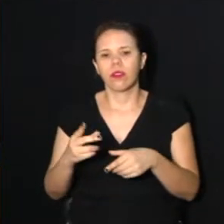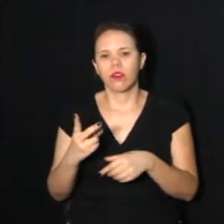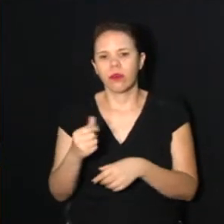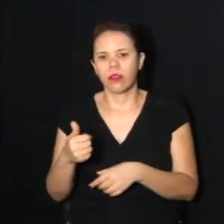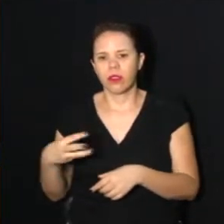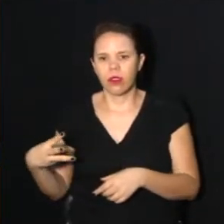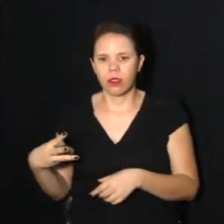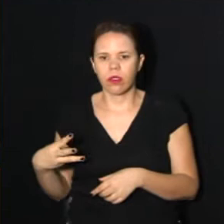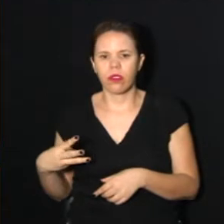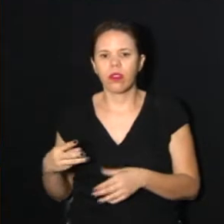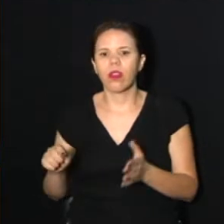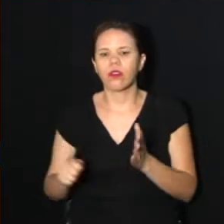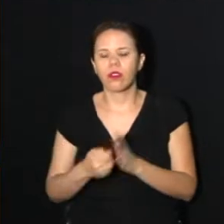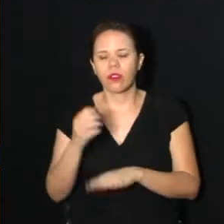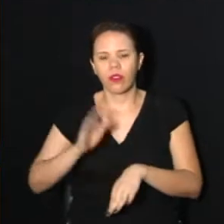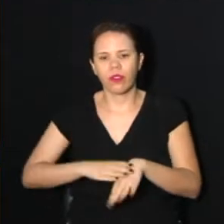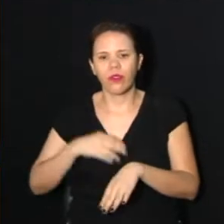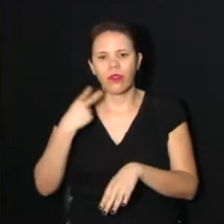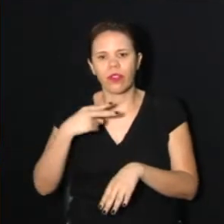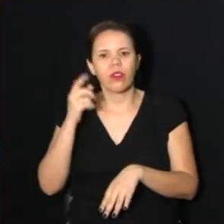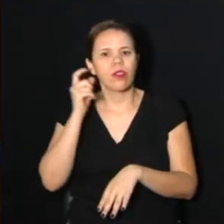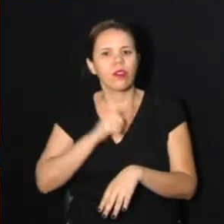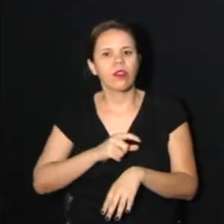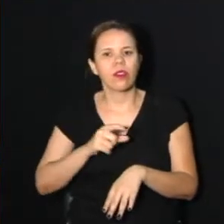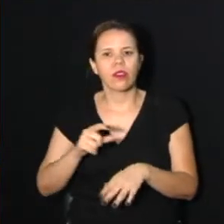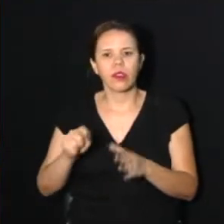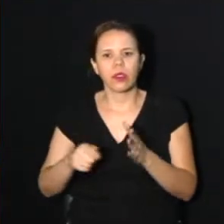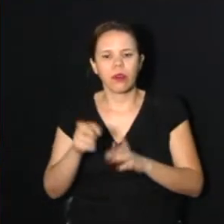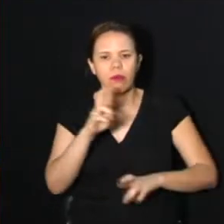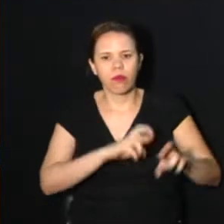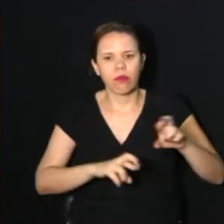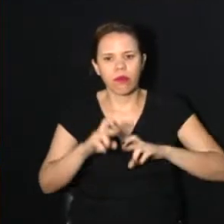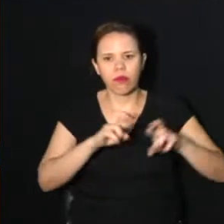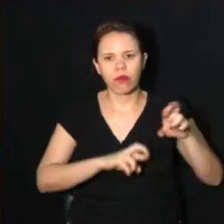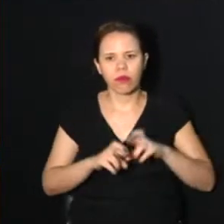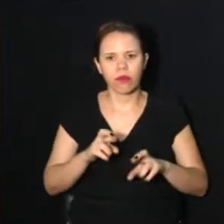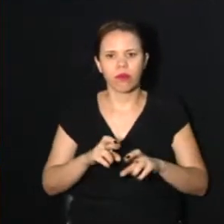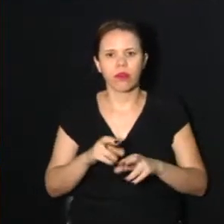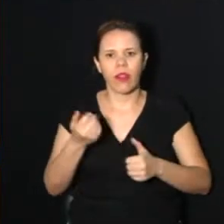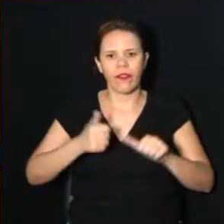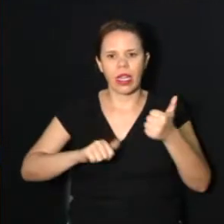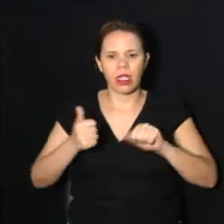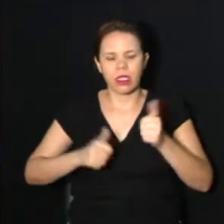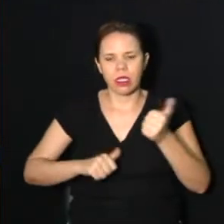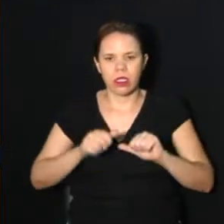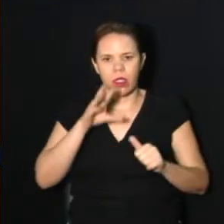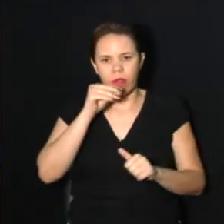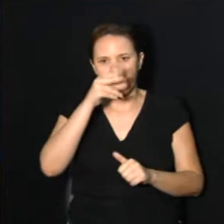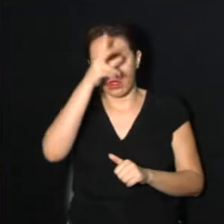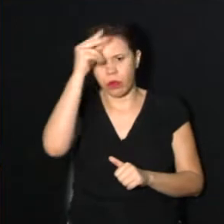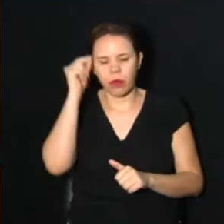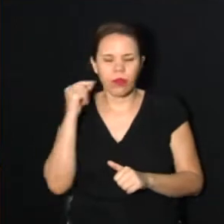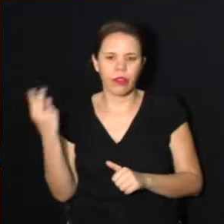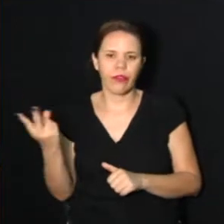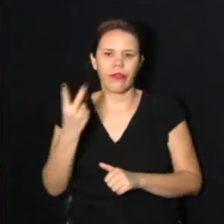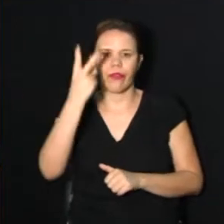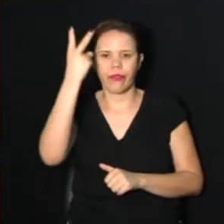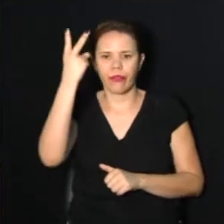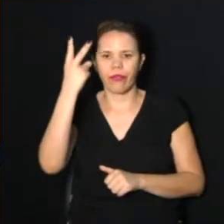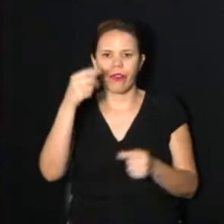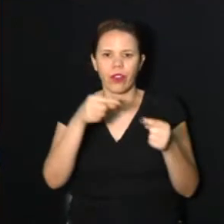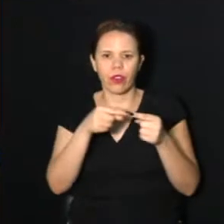do senhor Marcelo Silva, que institui auditoria externa para avaliação dos servidores públicos municipais, a fim de valorizá-los de acordo